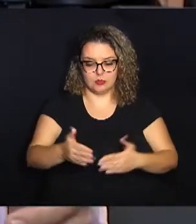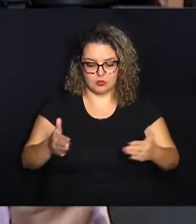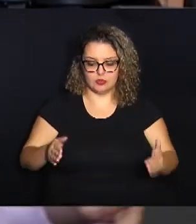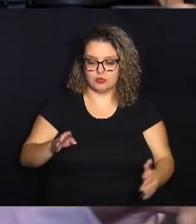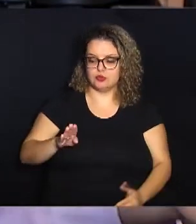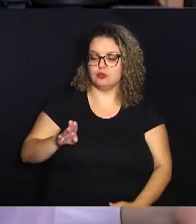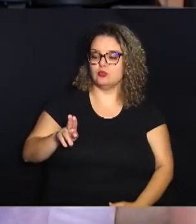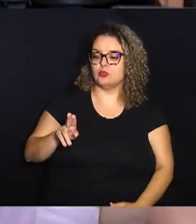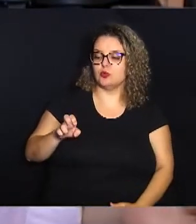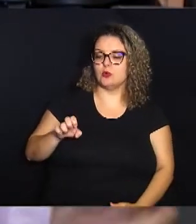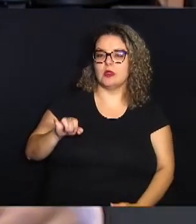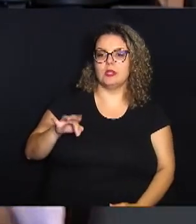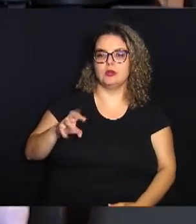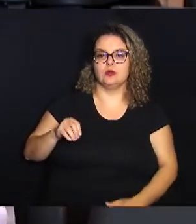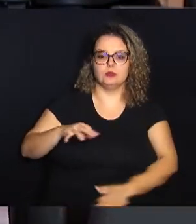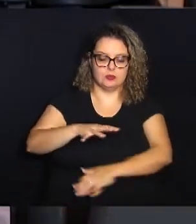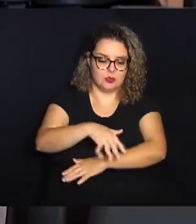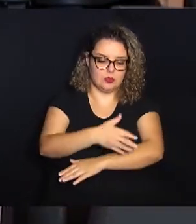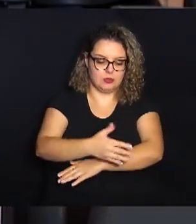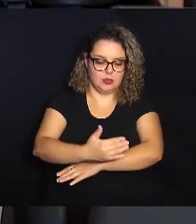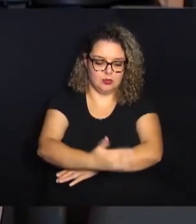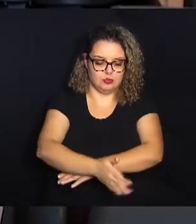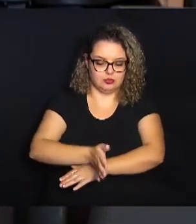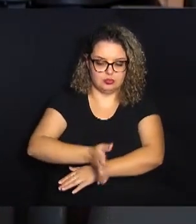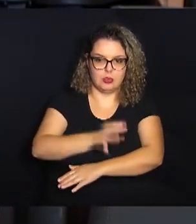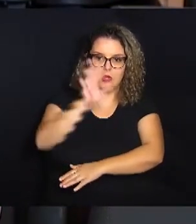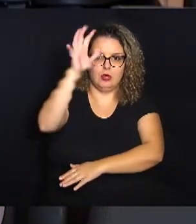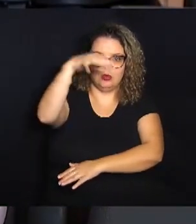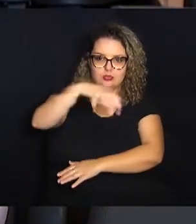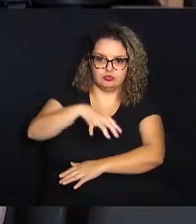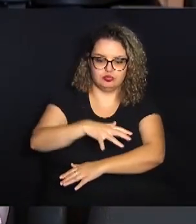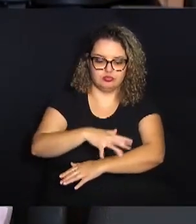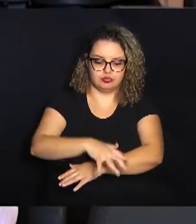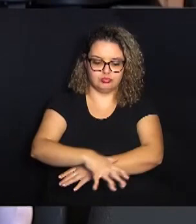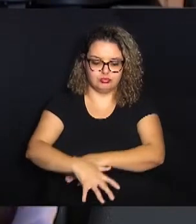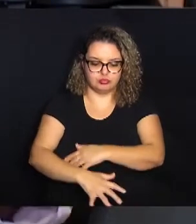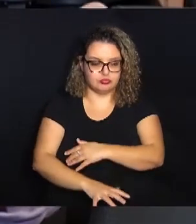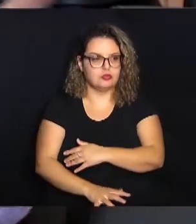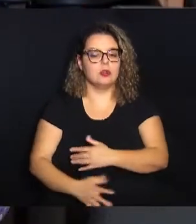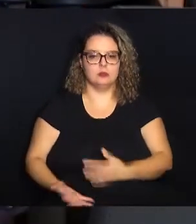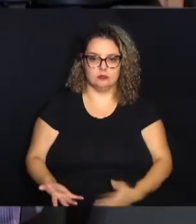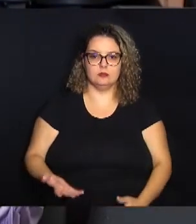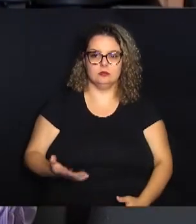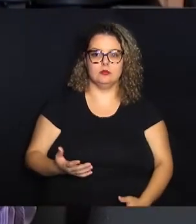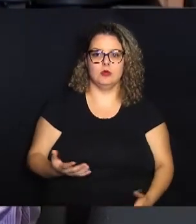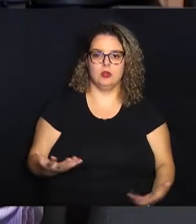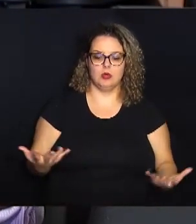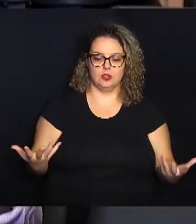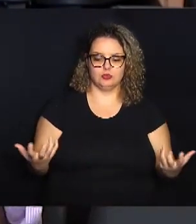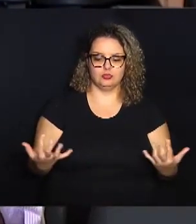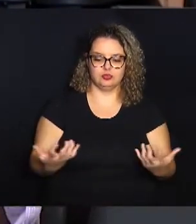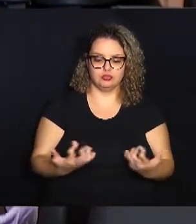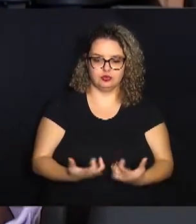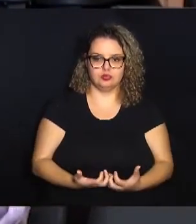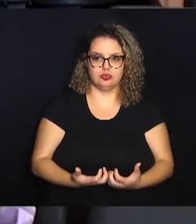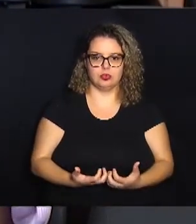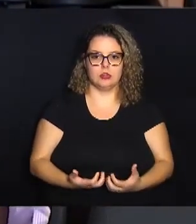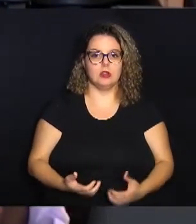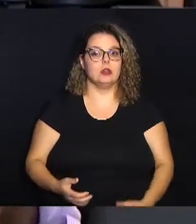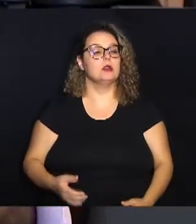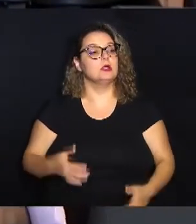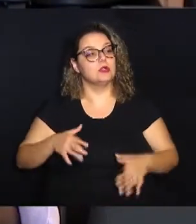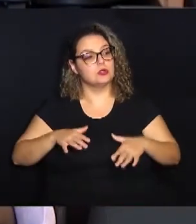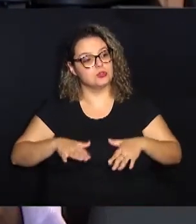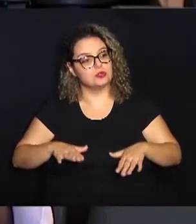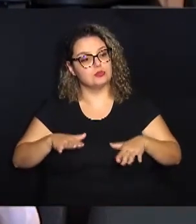bueiro mais ampla, para lentamente esse escoamento absorver uma quantidade de água e